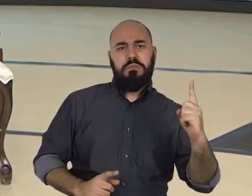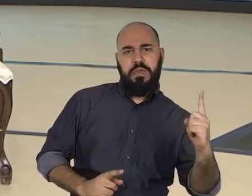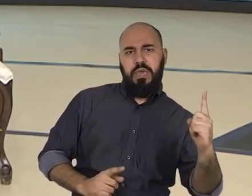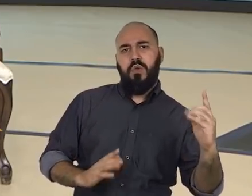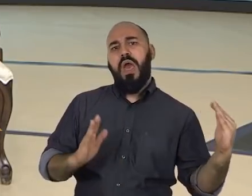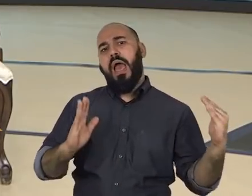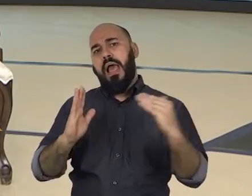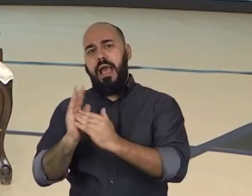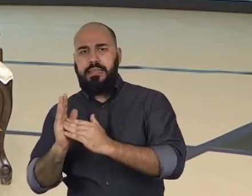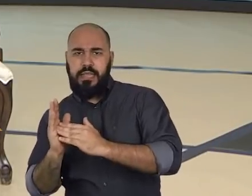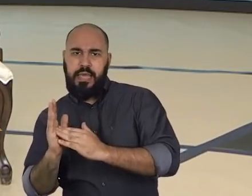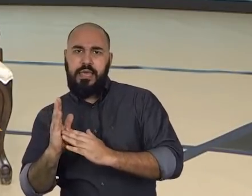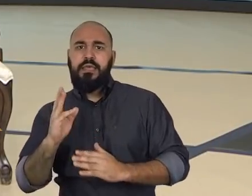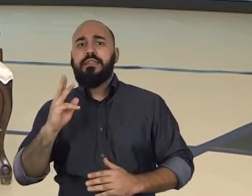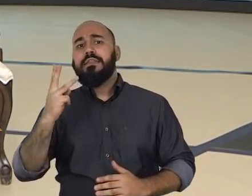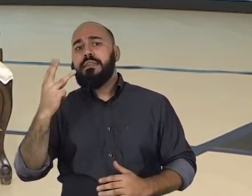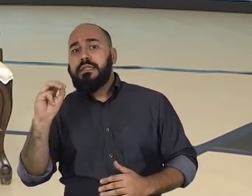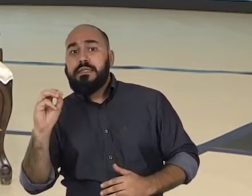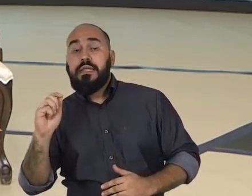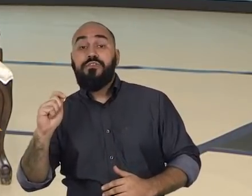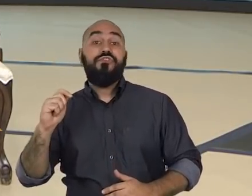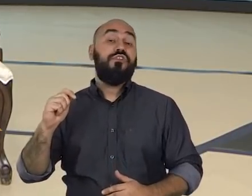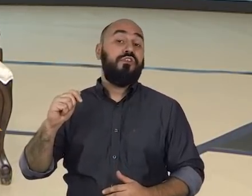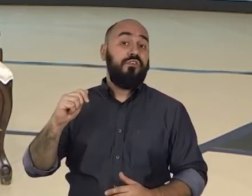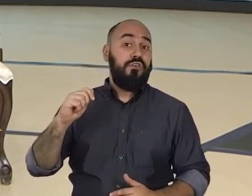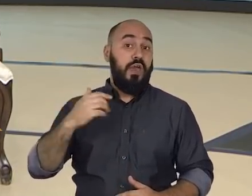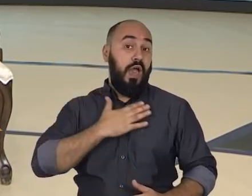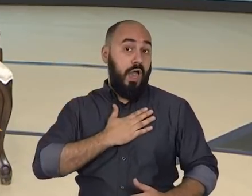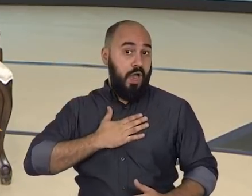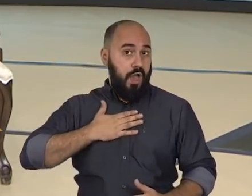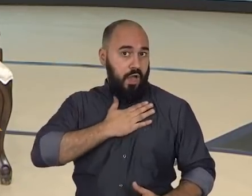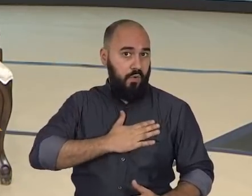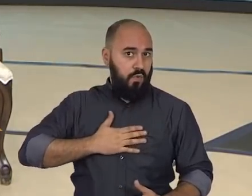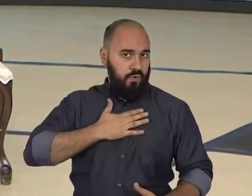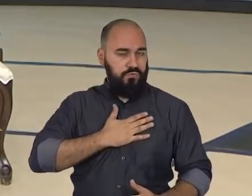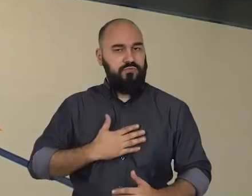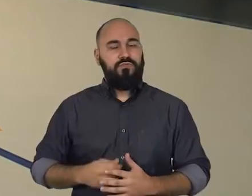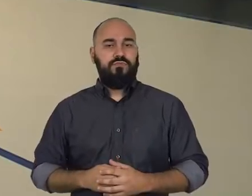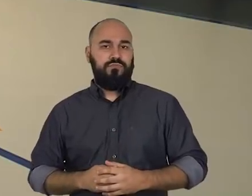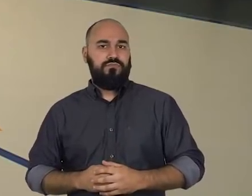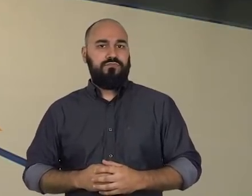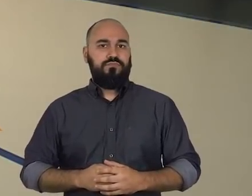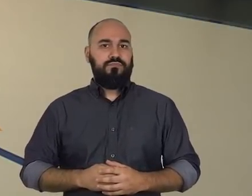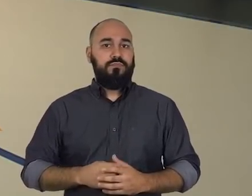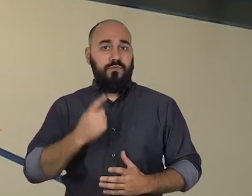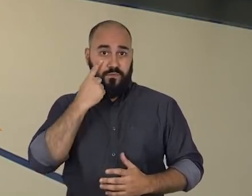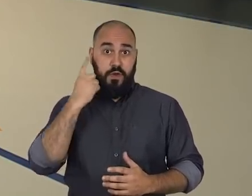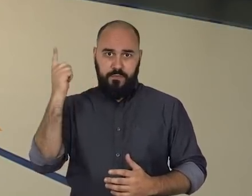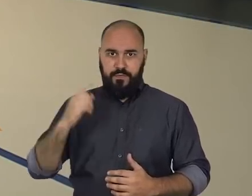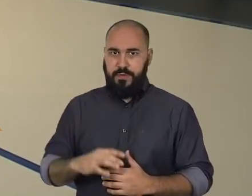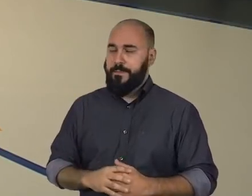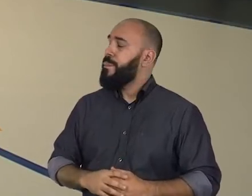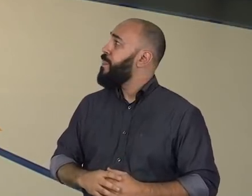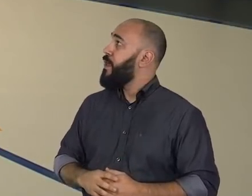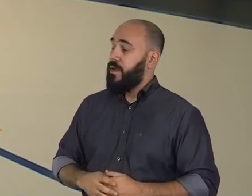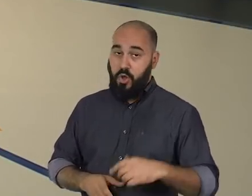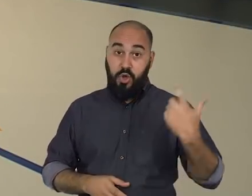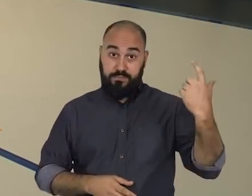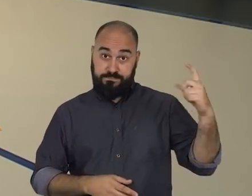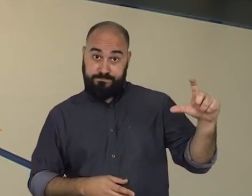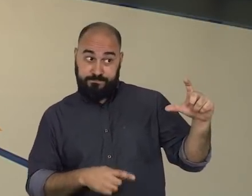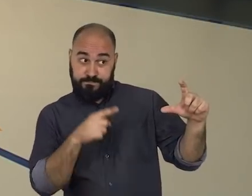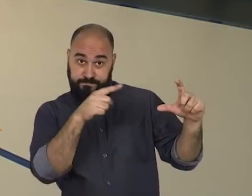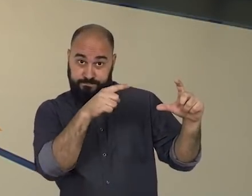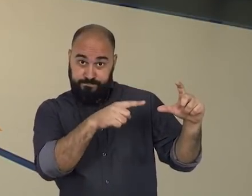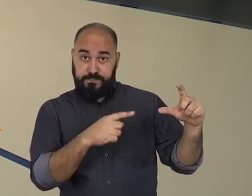Agora eu vou mostrar isso para você na tela para ficar mais claro para você, tá bom? Vamos ver aqui. este aqui é o tablete. No